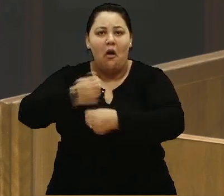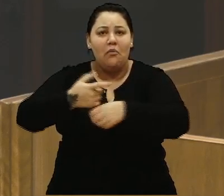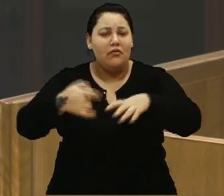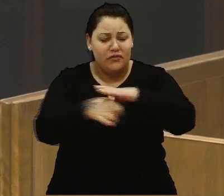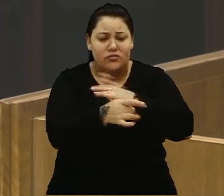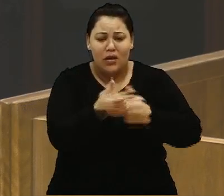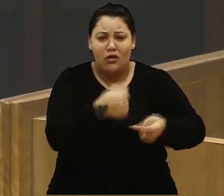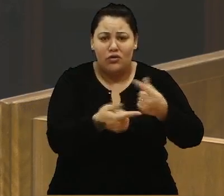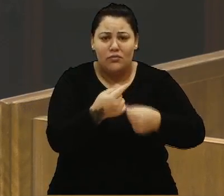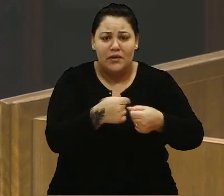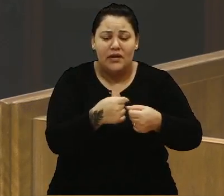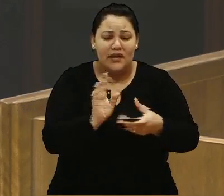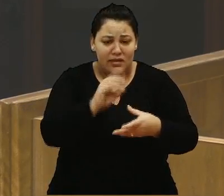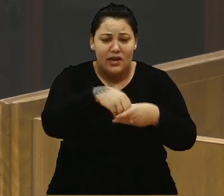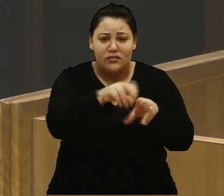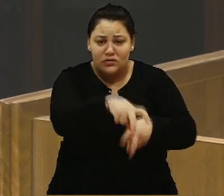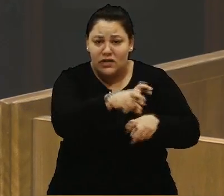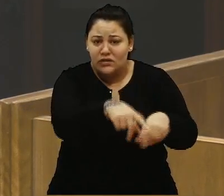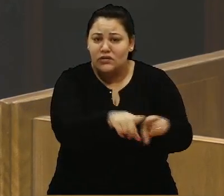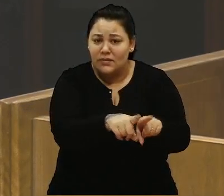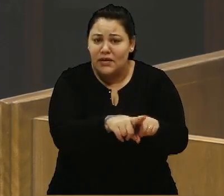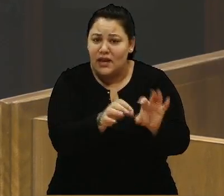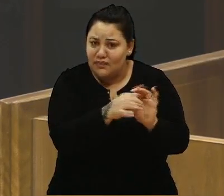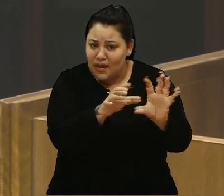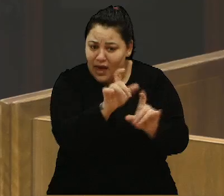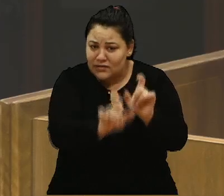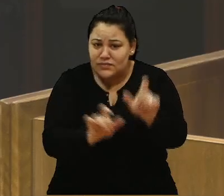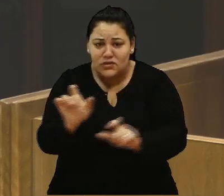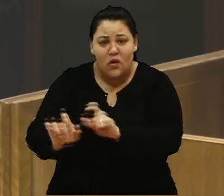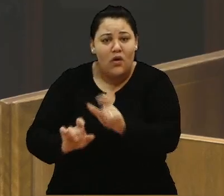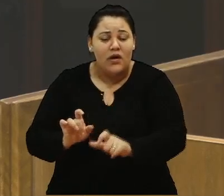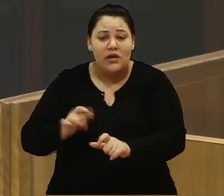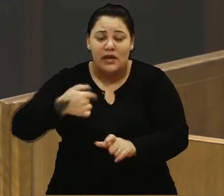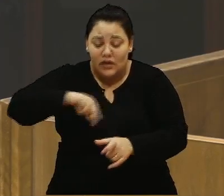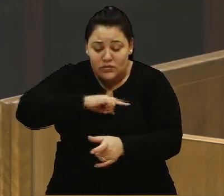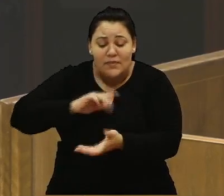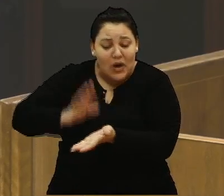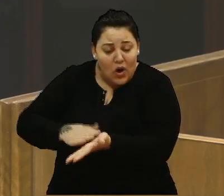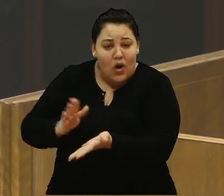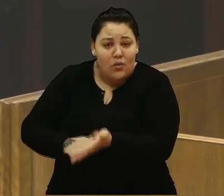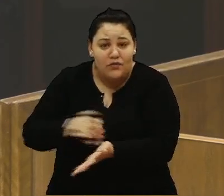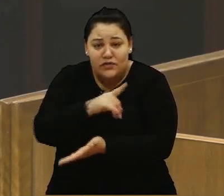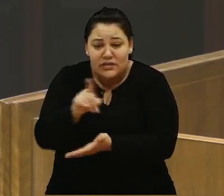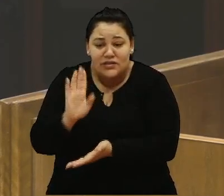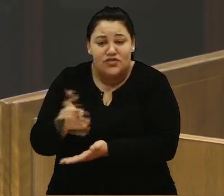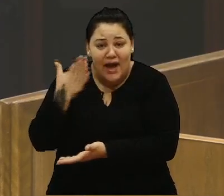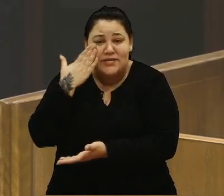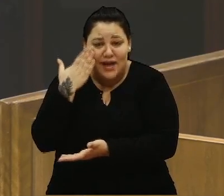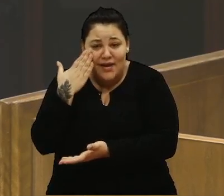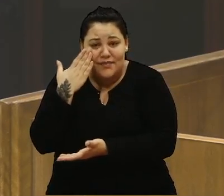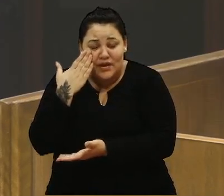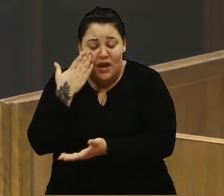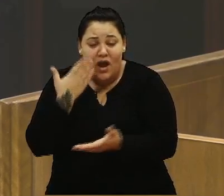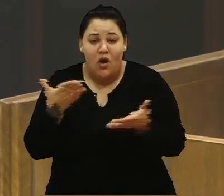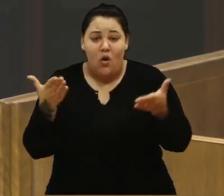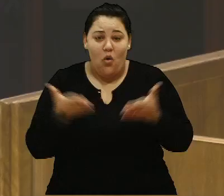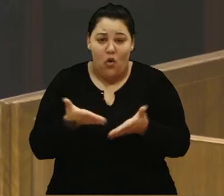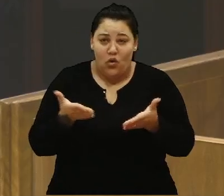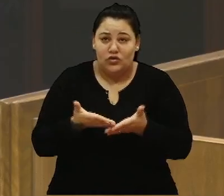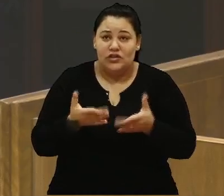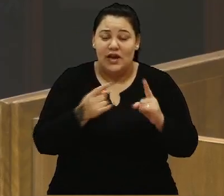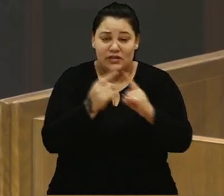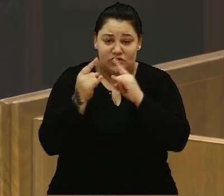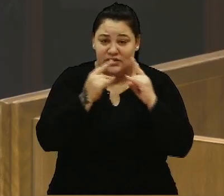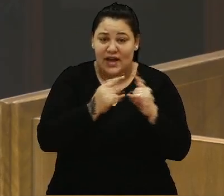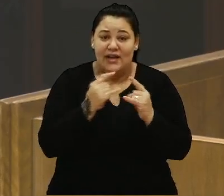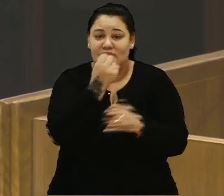econômico no nosso interior. Eu vivo batendo aqui, todo mundo sabe disso, que hoje as entidades